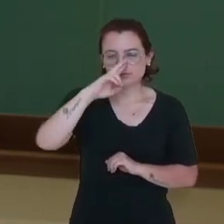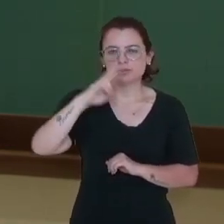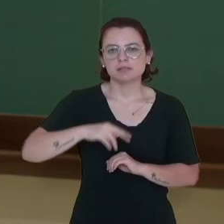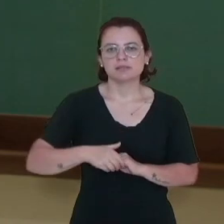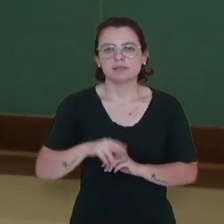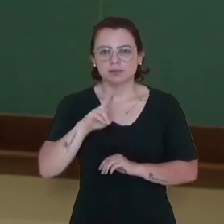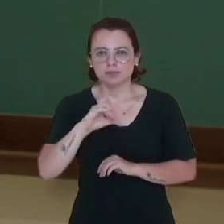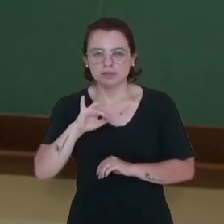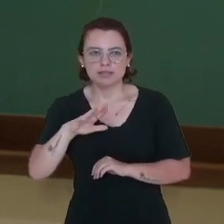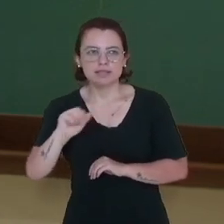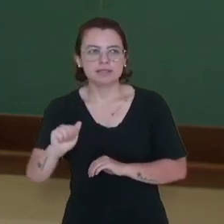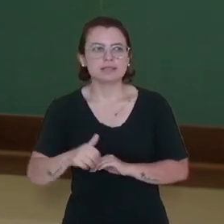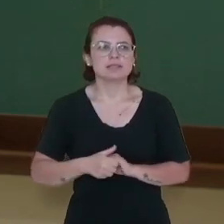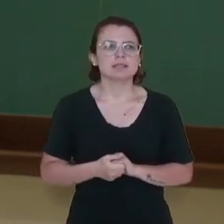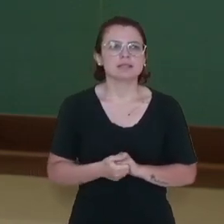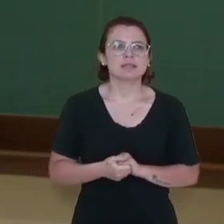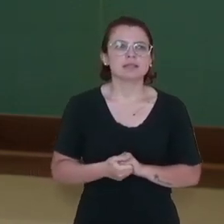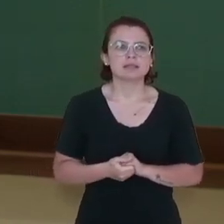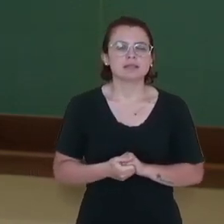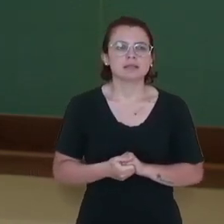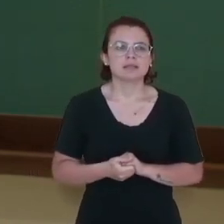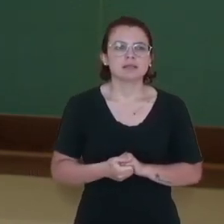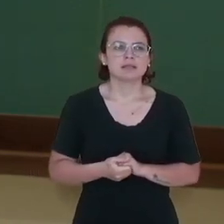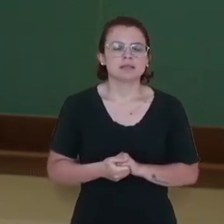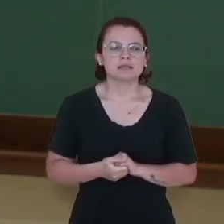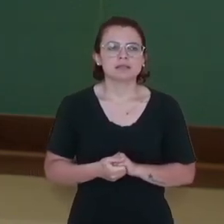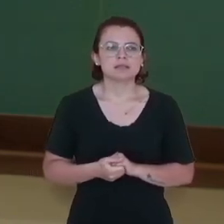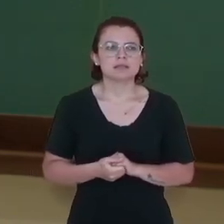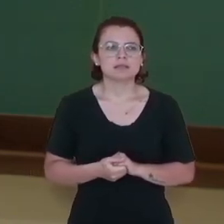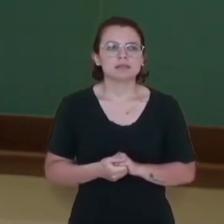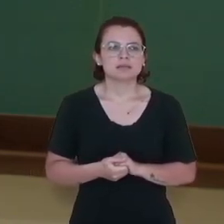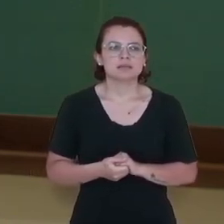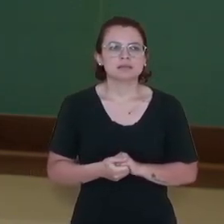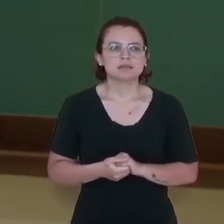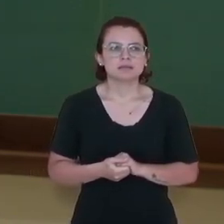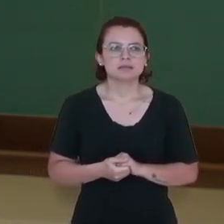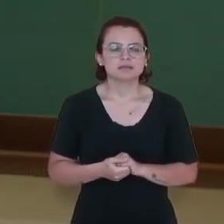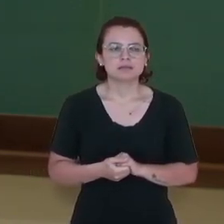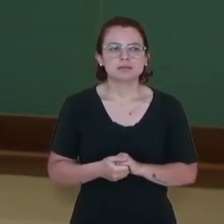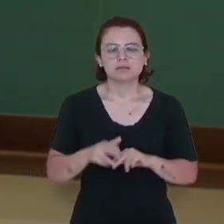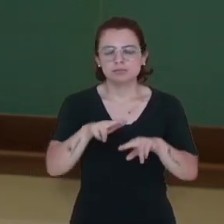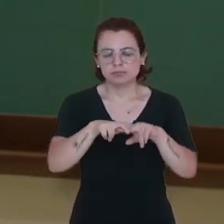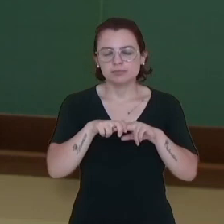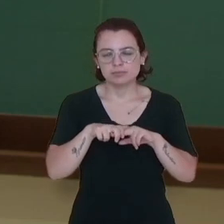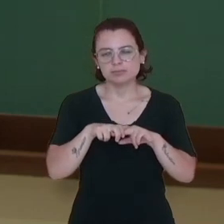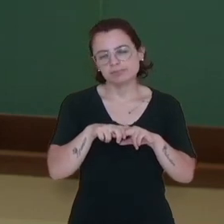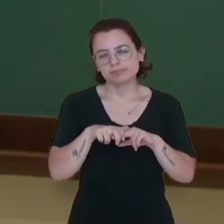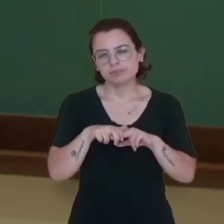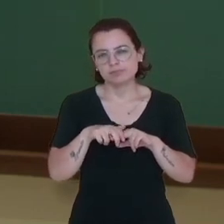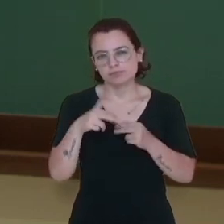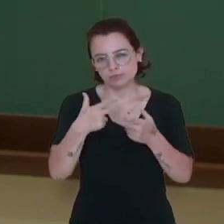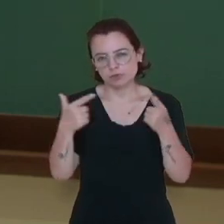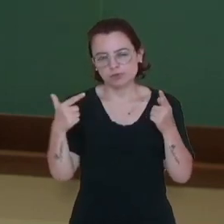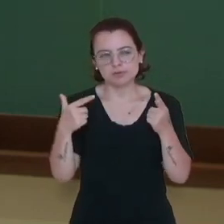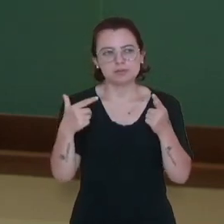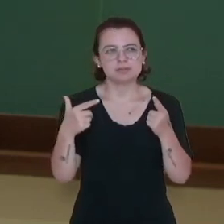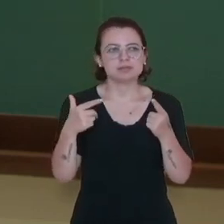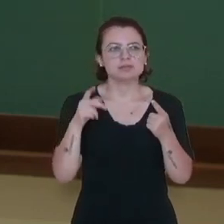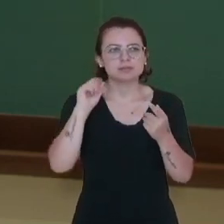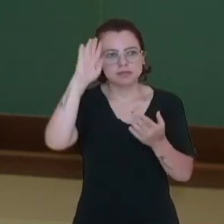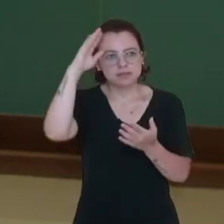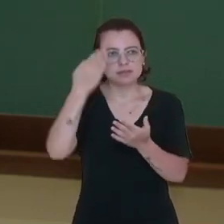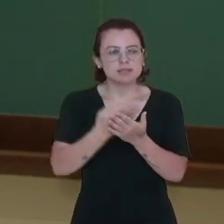caso é uma parte da Ásia e uma parte da Europa, né? Por questões aí também existem conflitos por crença e